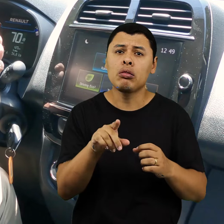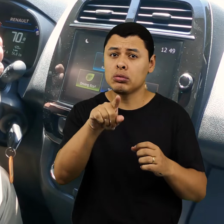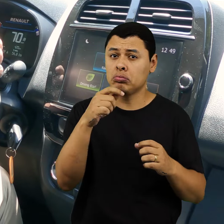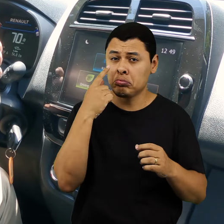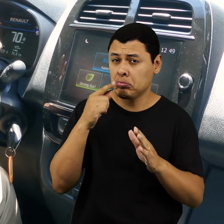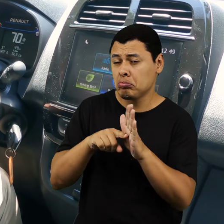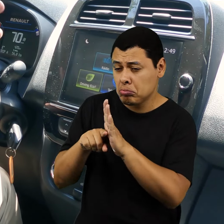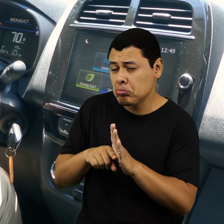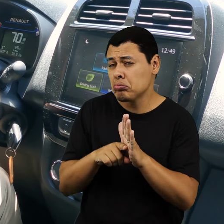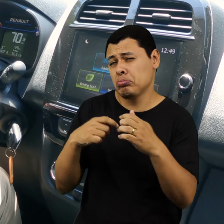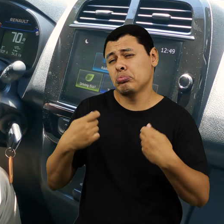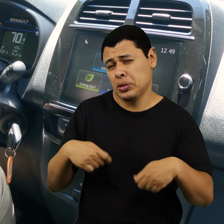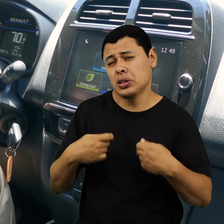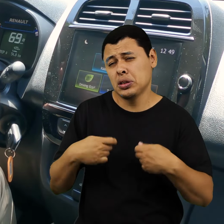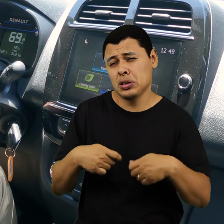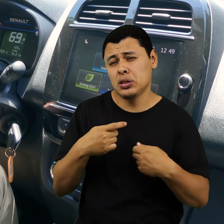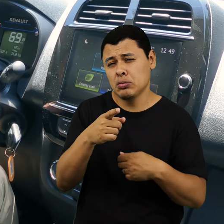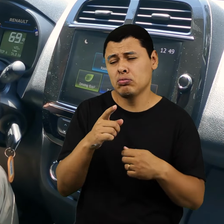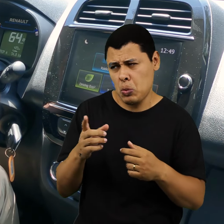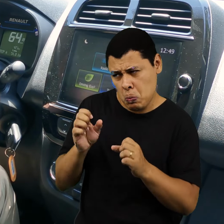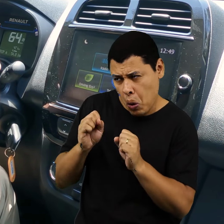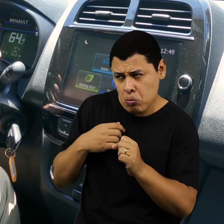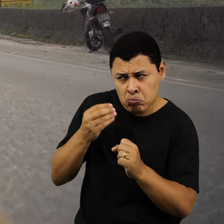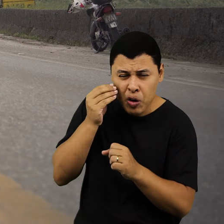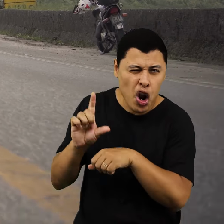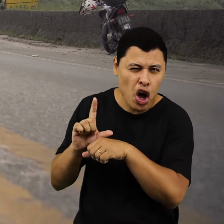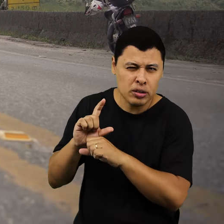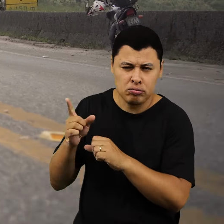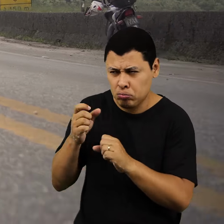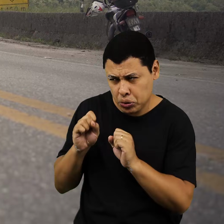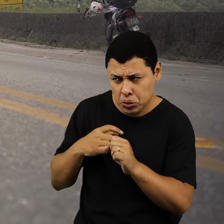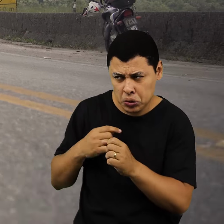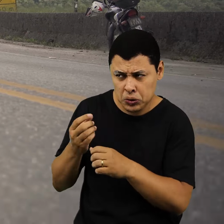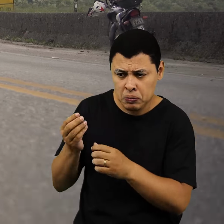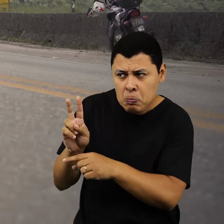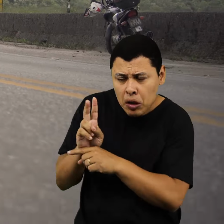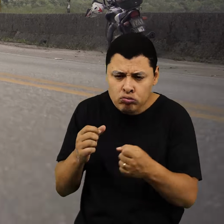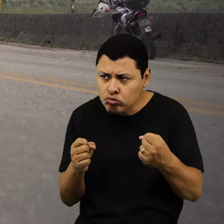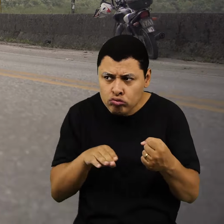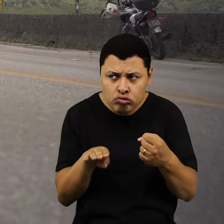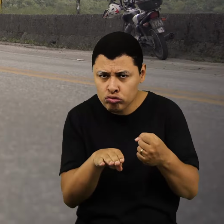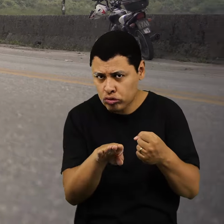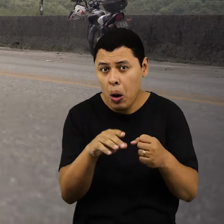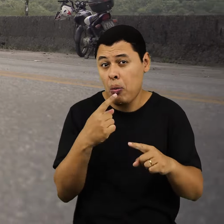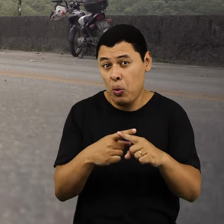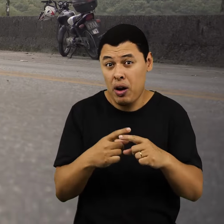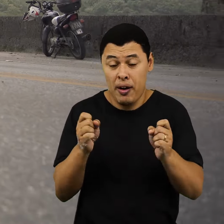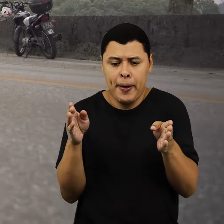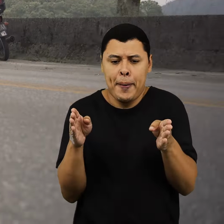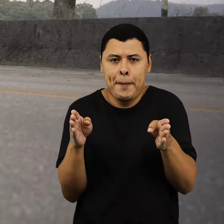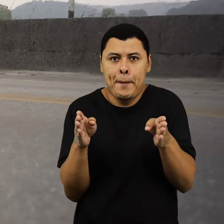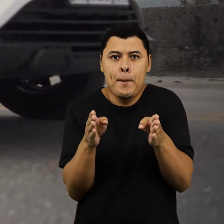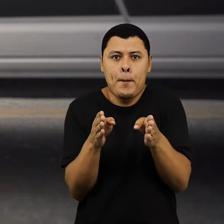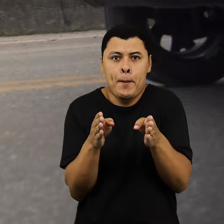você fazer um test drive se você tomar a sua decisão, porque é o seguinte: ele é um carro bastante estreito, né? Considerando o